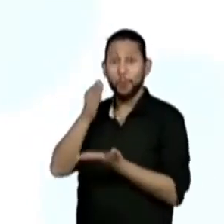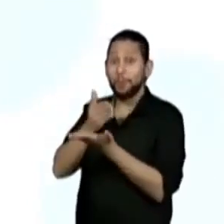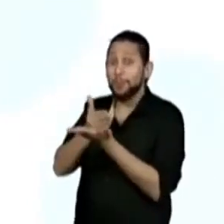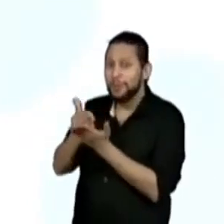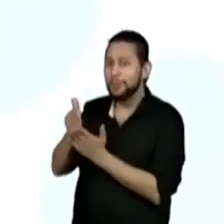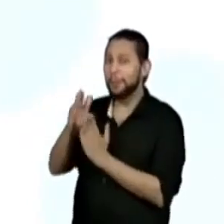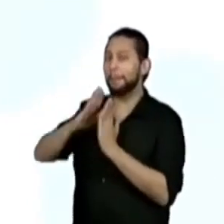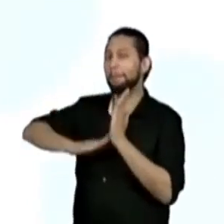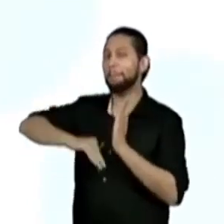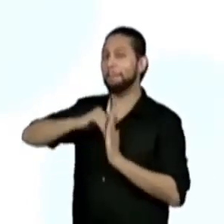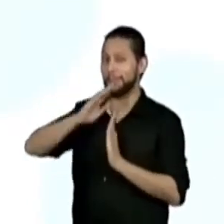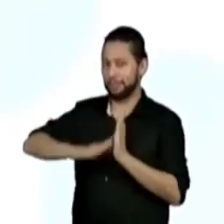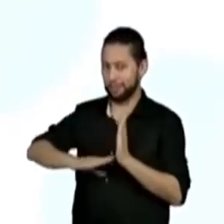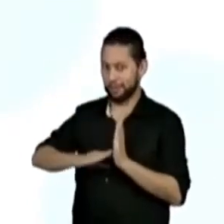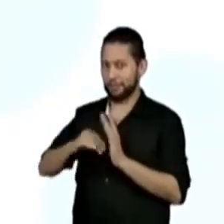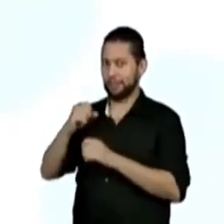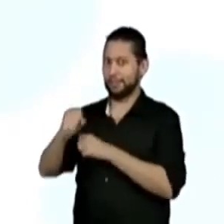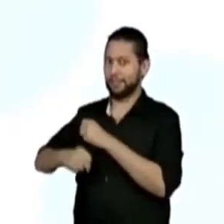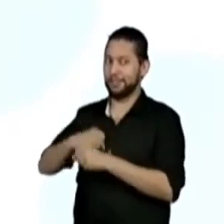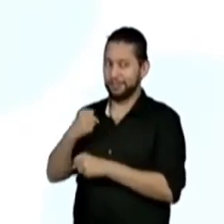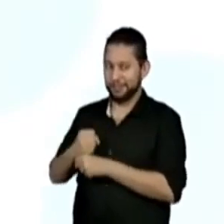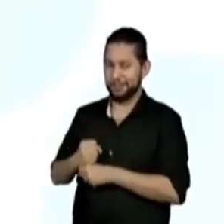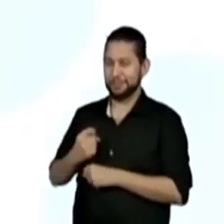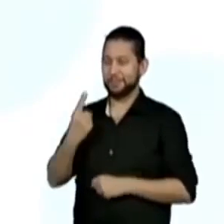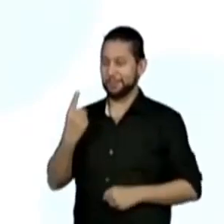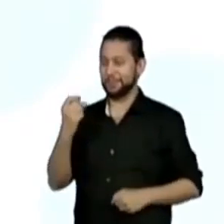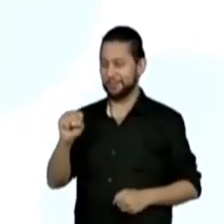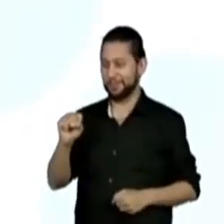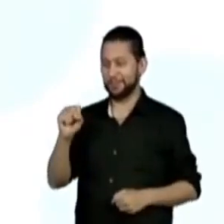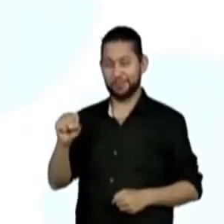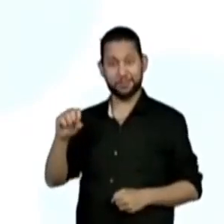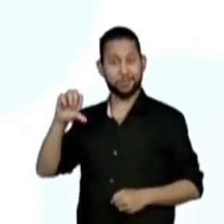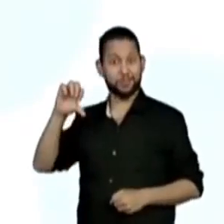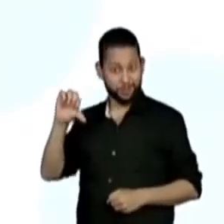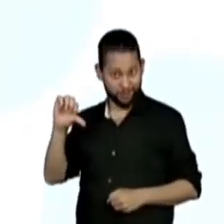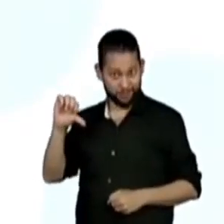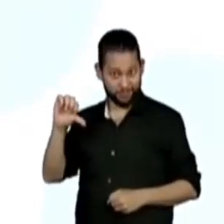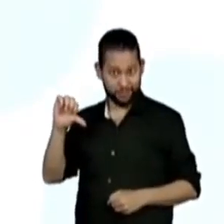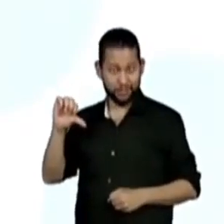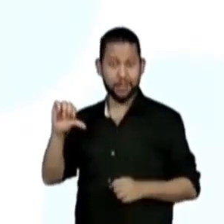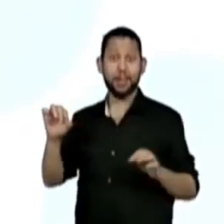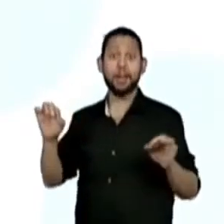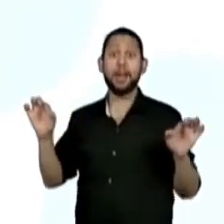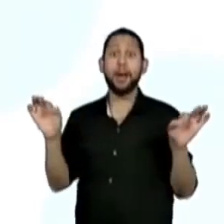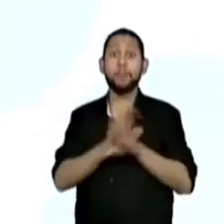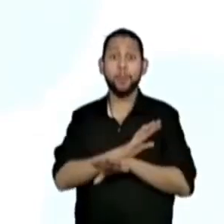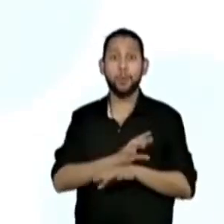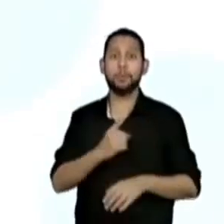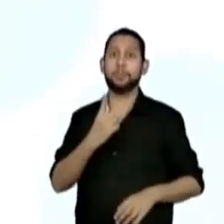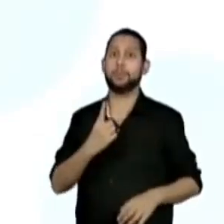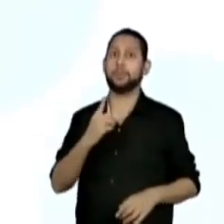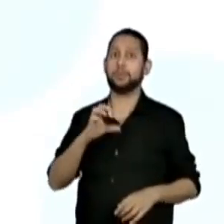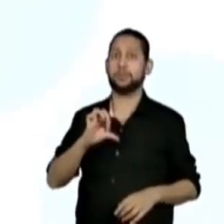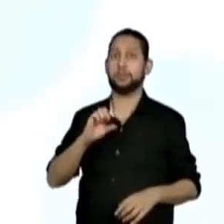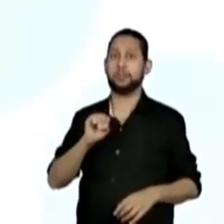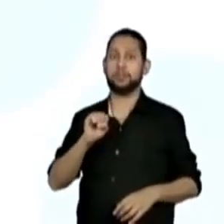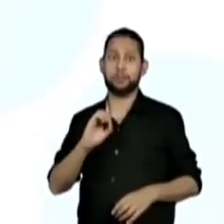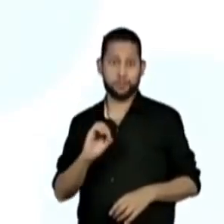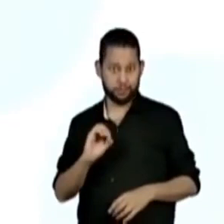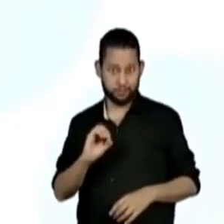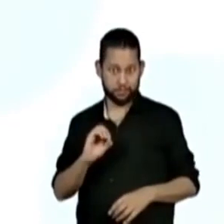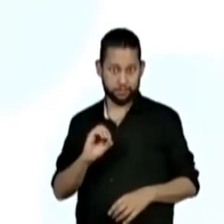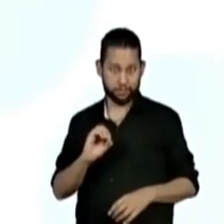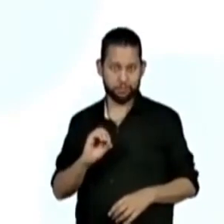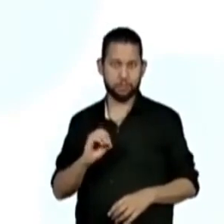em 1889 e a concluiu em 1890 Ela perguntou à meninas se o término da